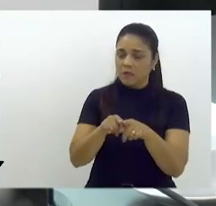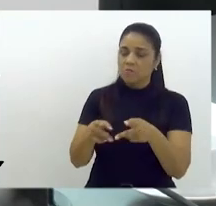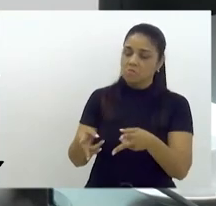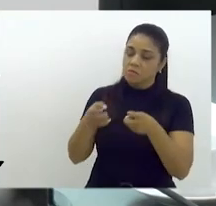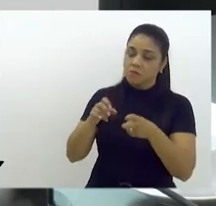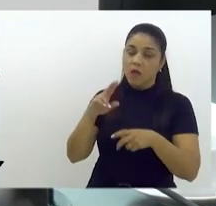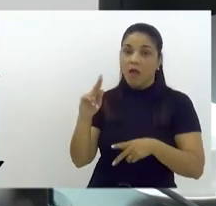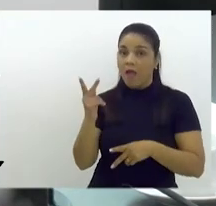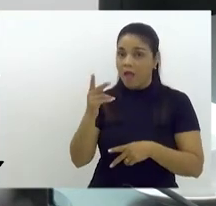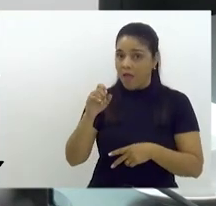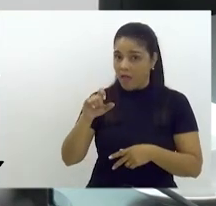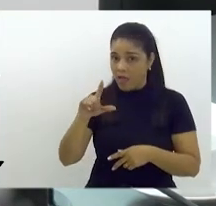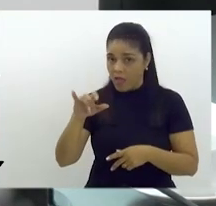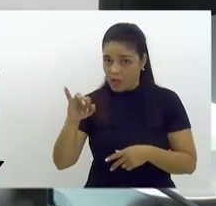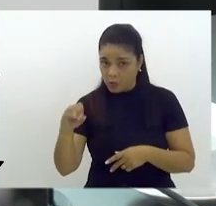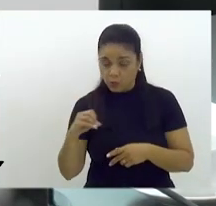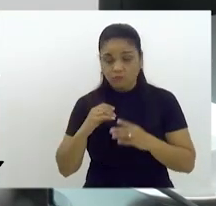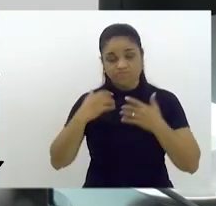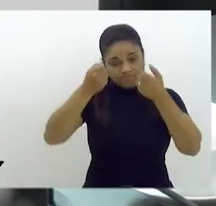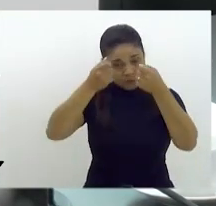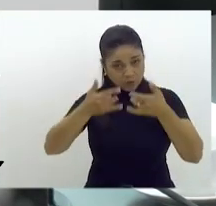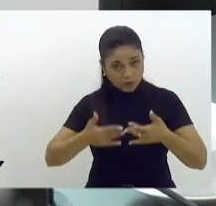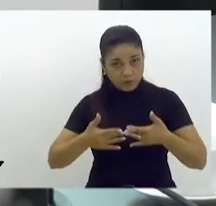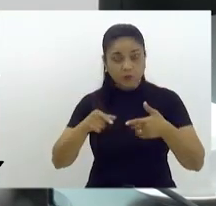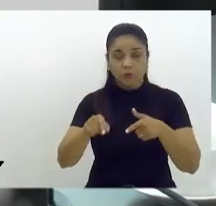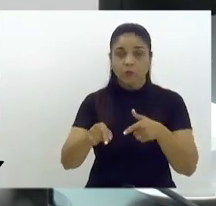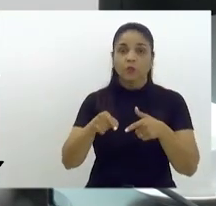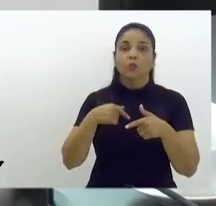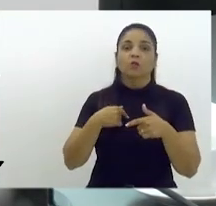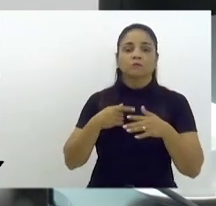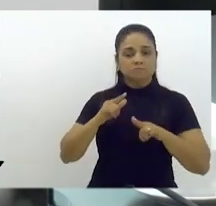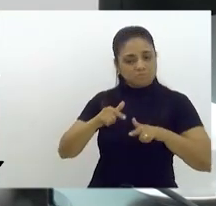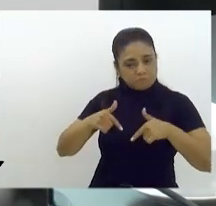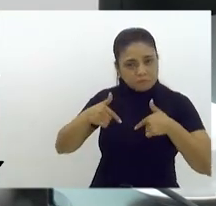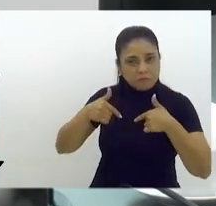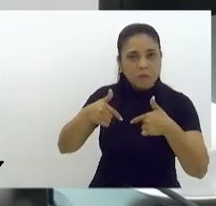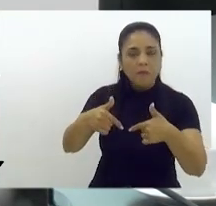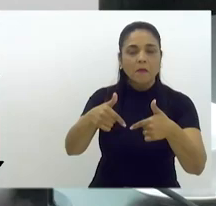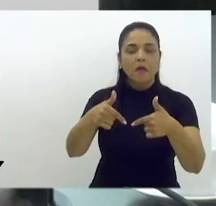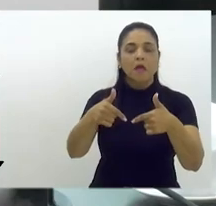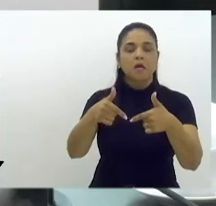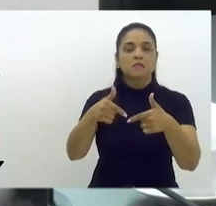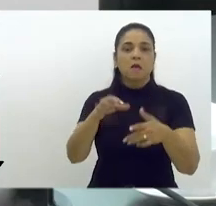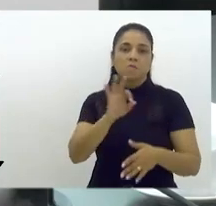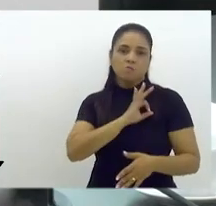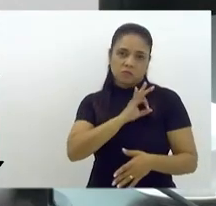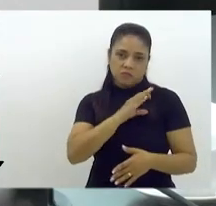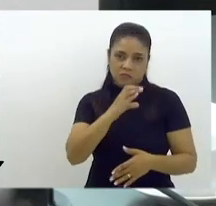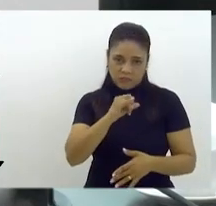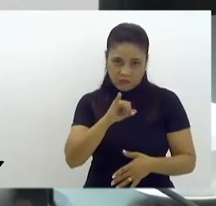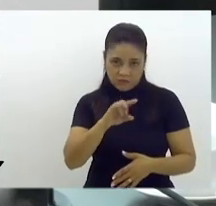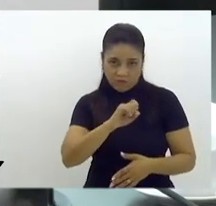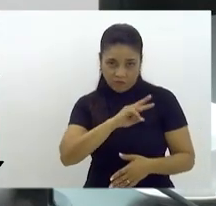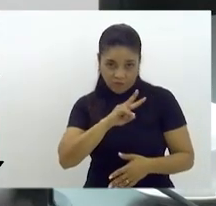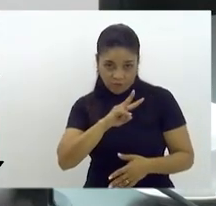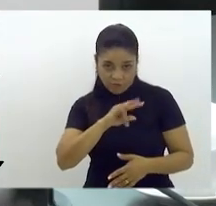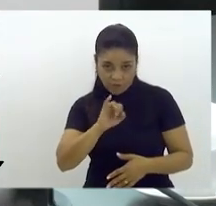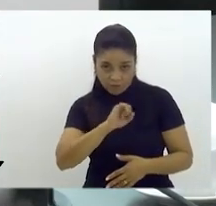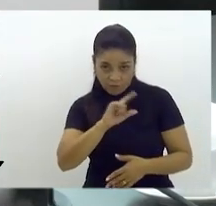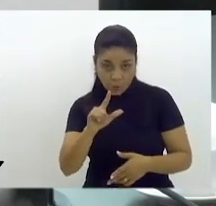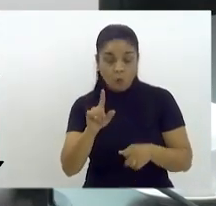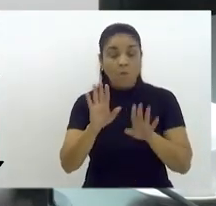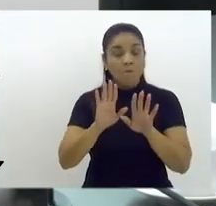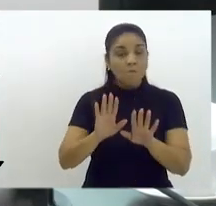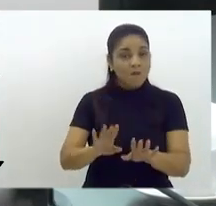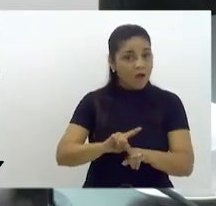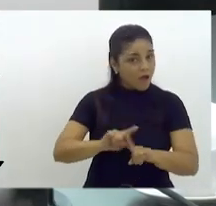Criminalística que houve muitos avanços de investimentos na Polícia Civil mas por certo também não são não